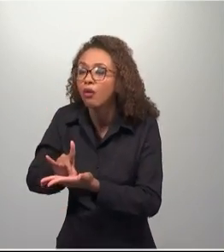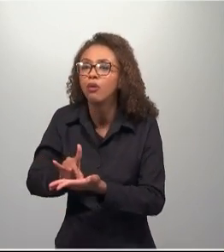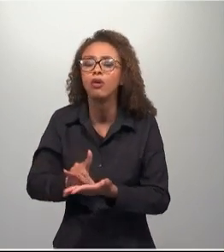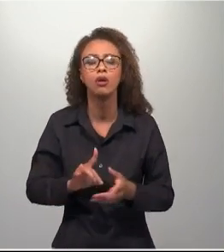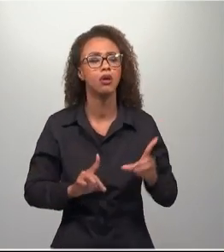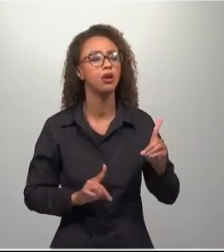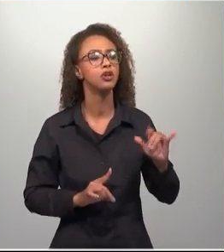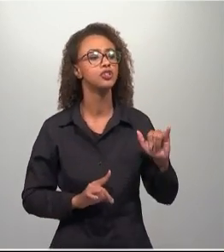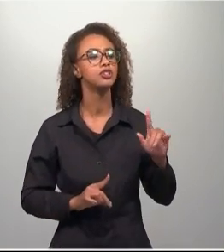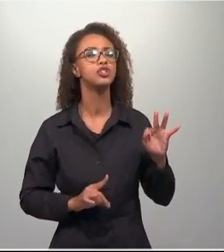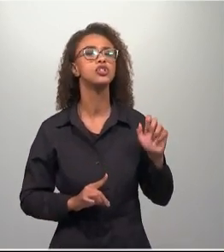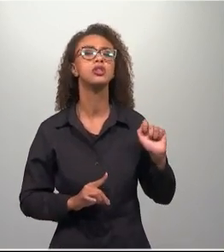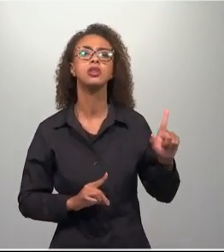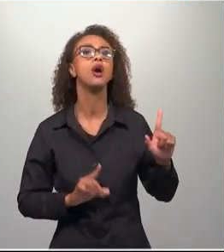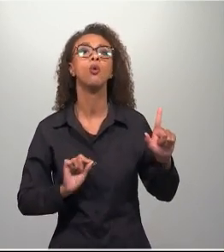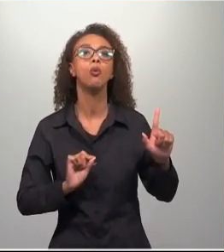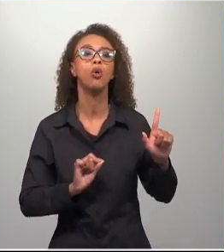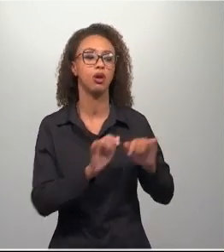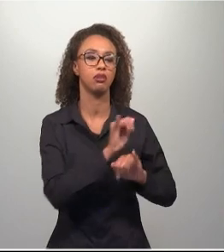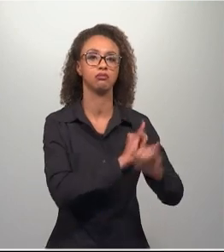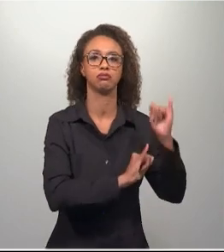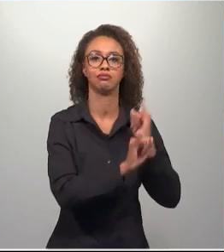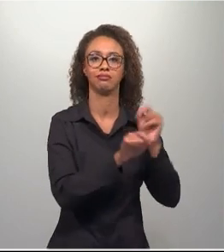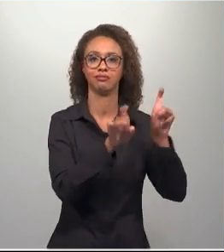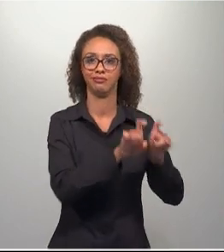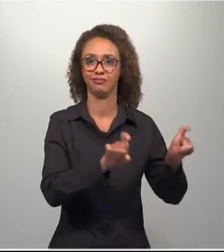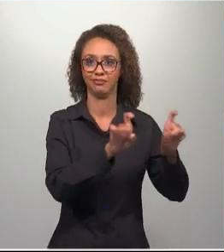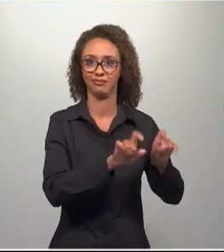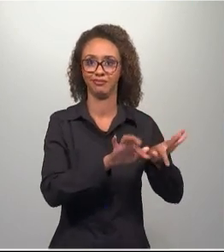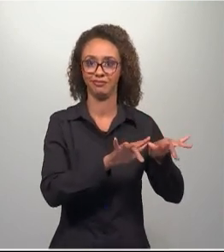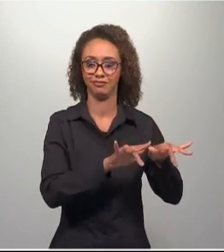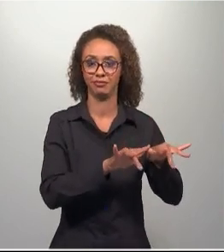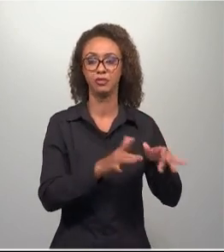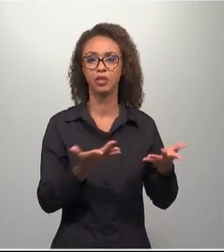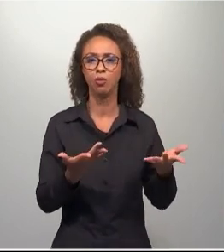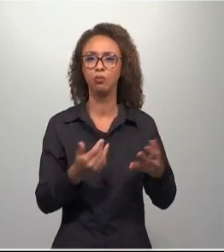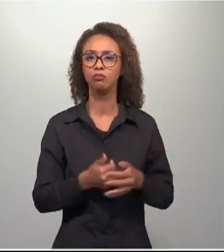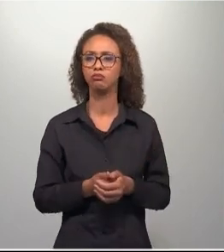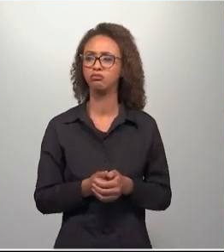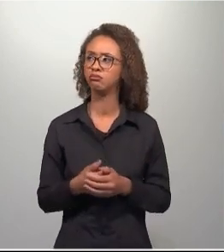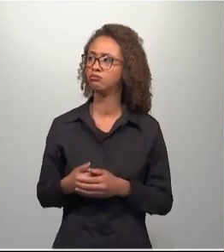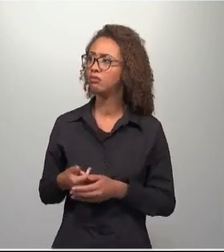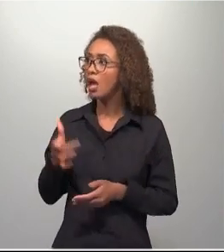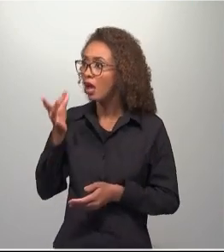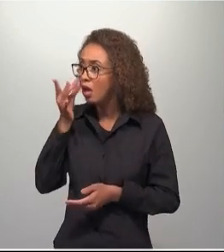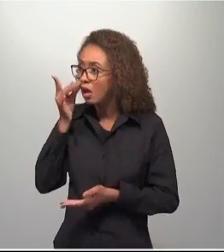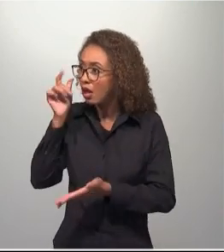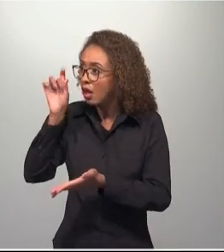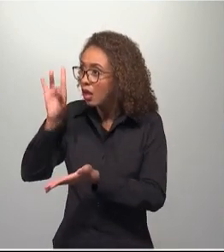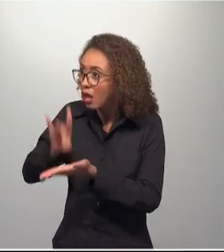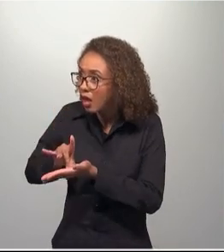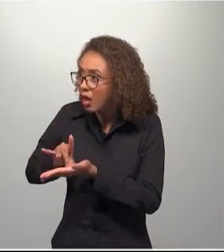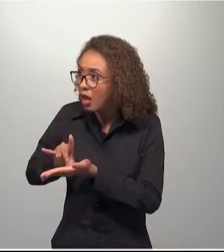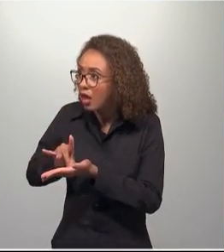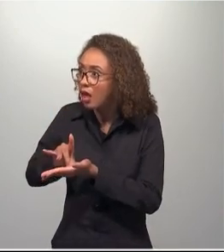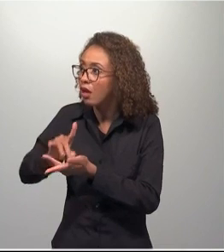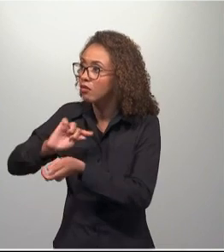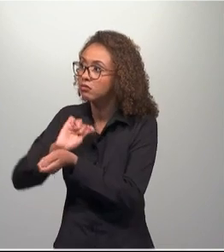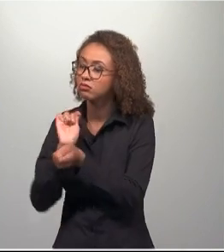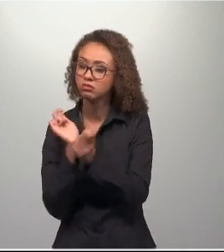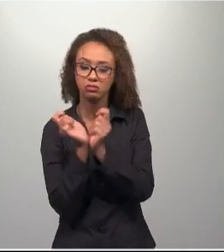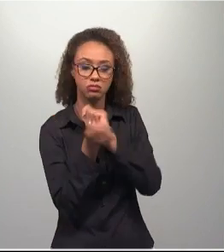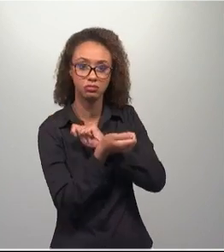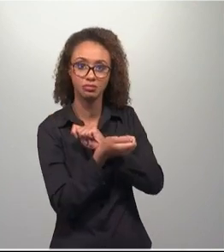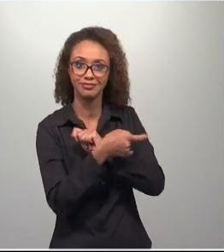o analógico nós vamos ter que traduzir em digital pra poder é fazer com que os computadores funcione